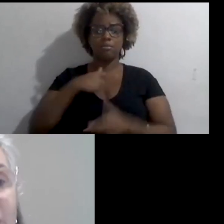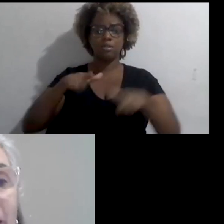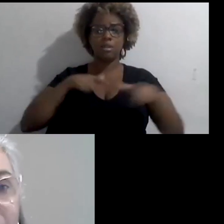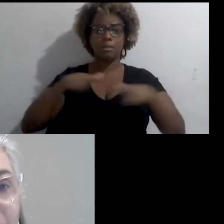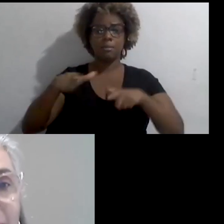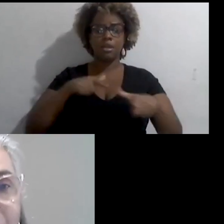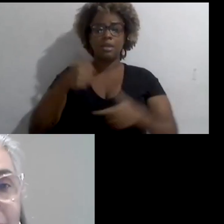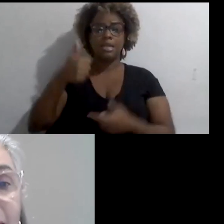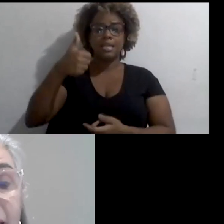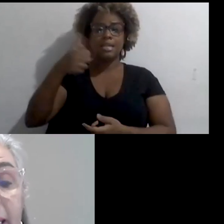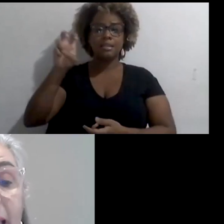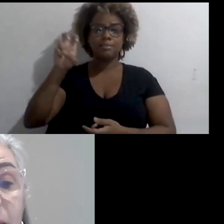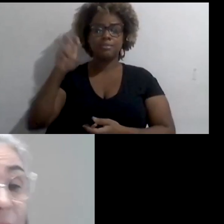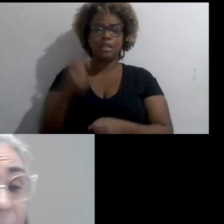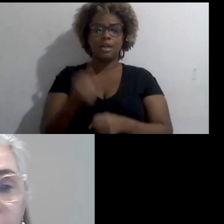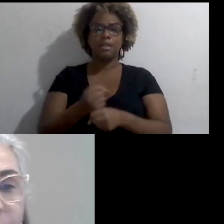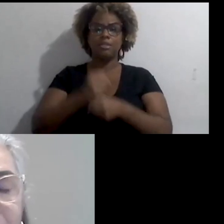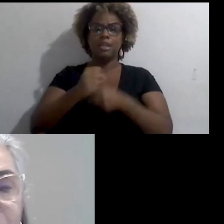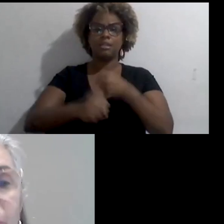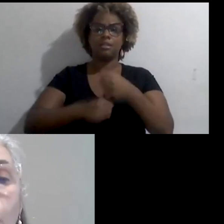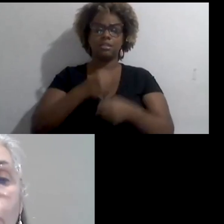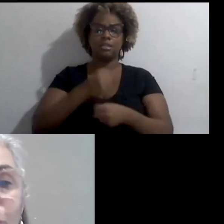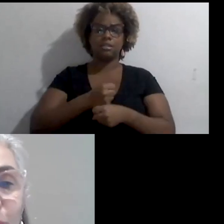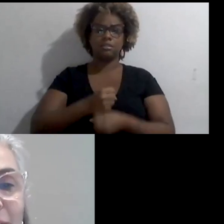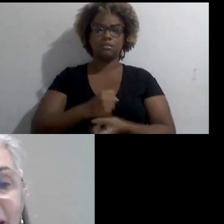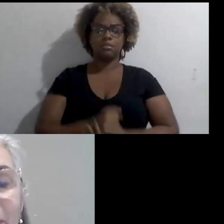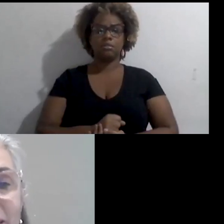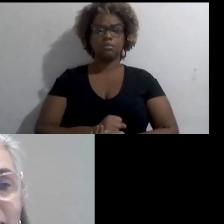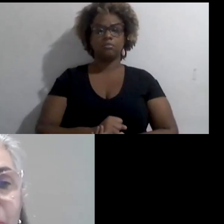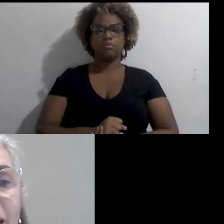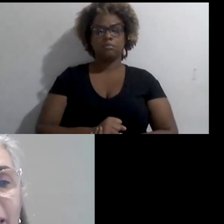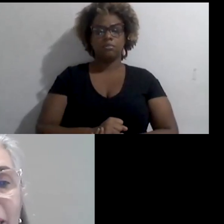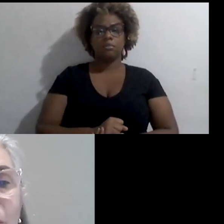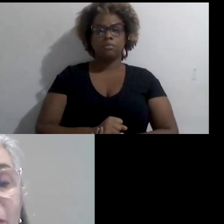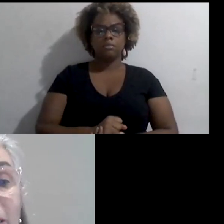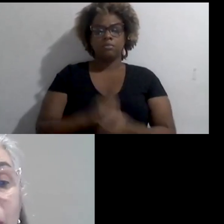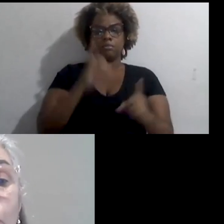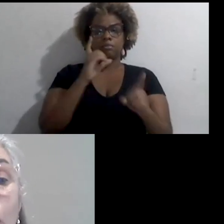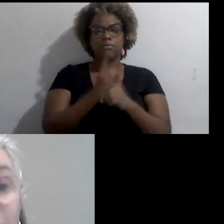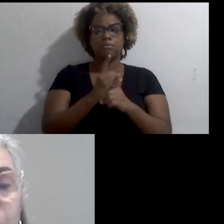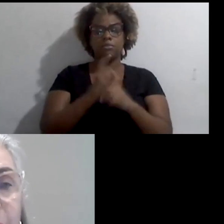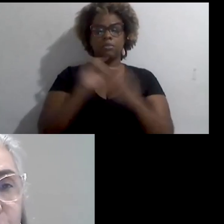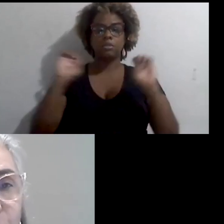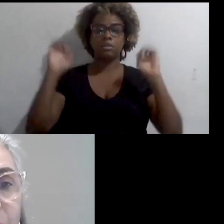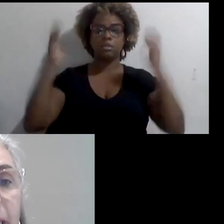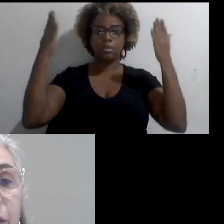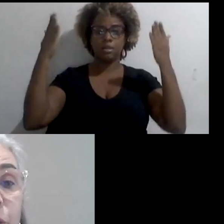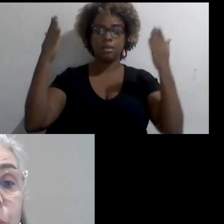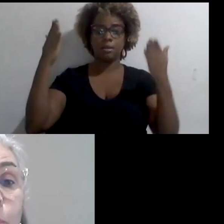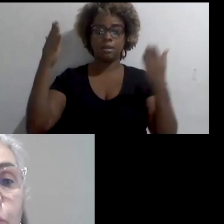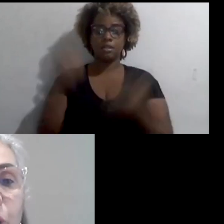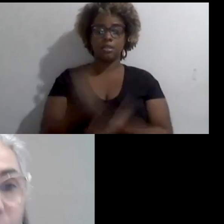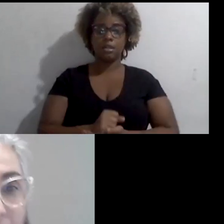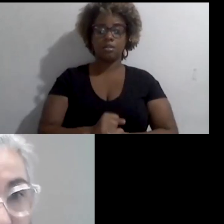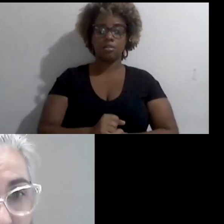justamente para celebrar essa data, que não apenas um encontro de celebração da linguagem, mas é um ato político